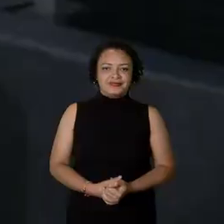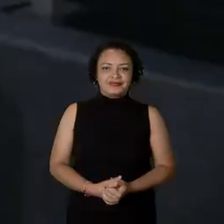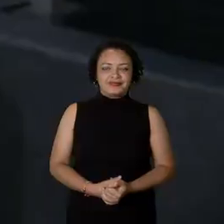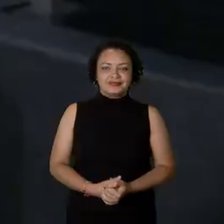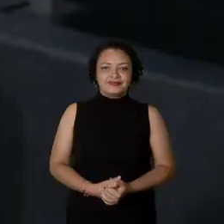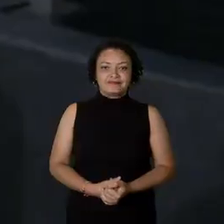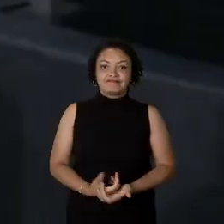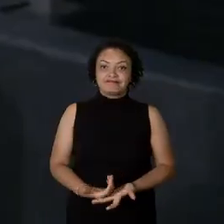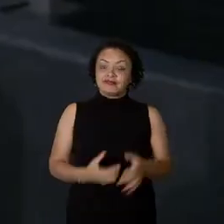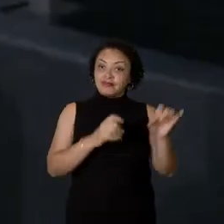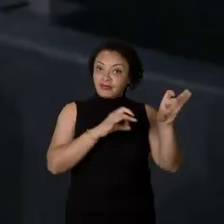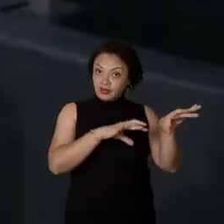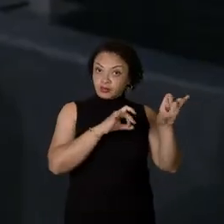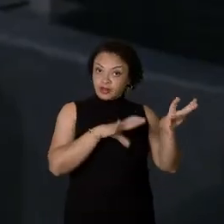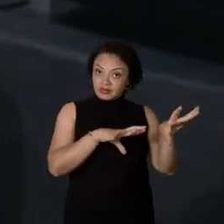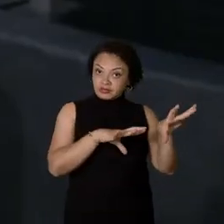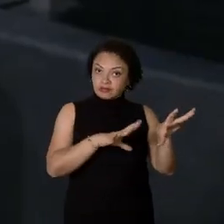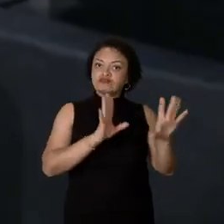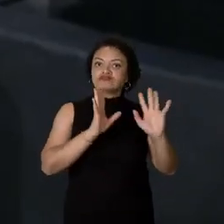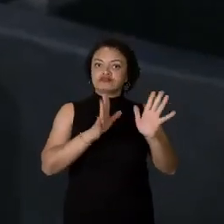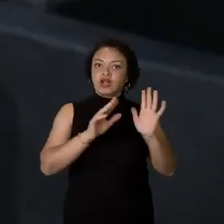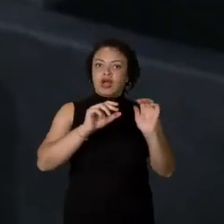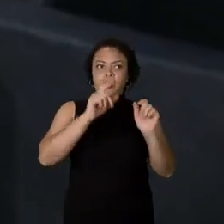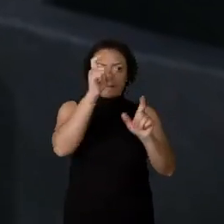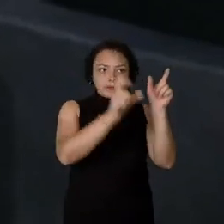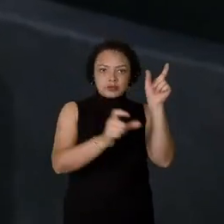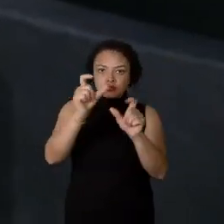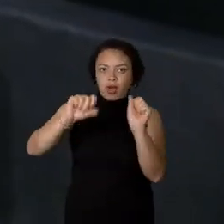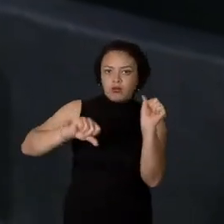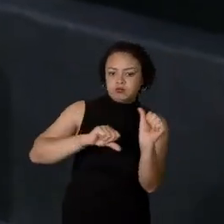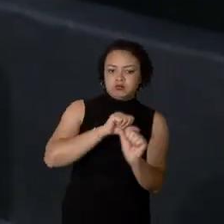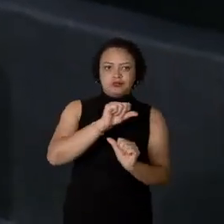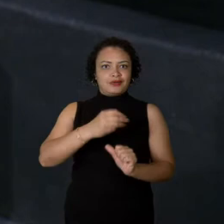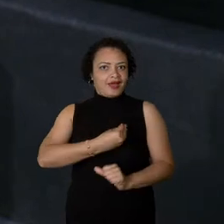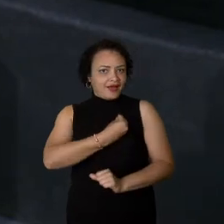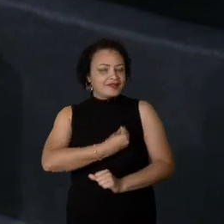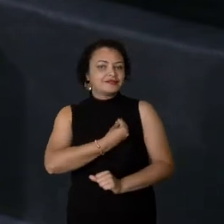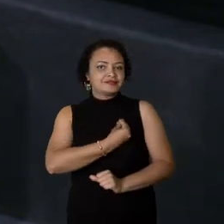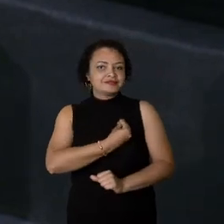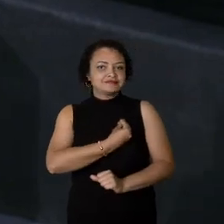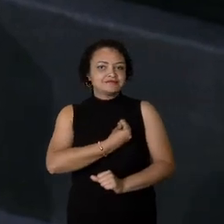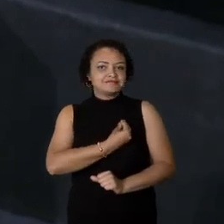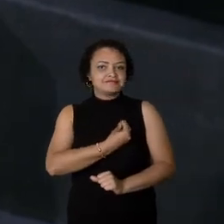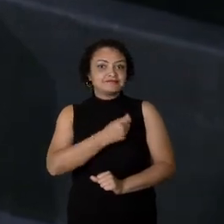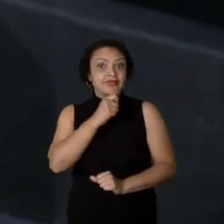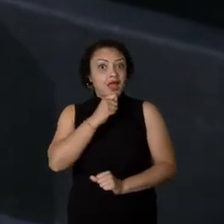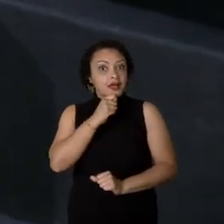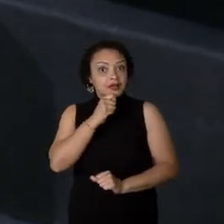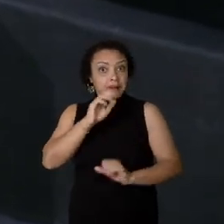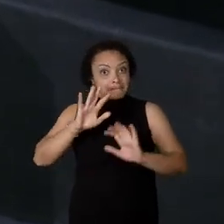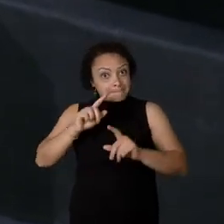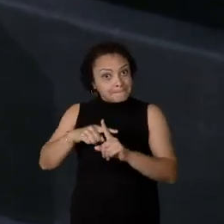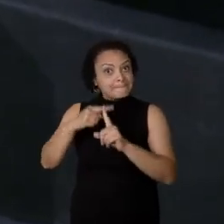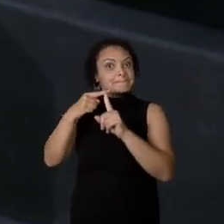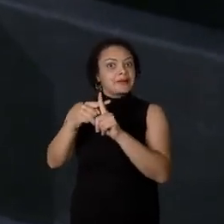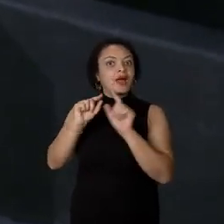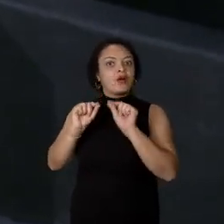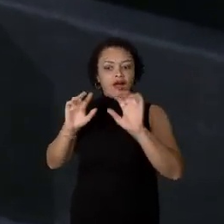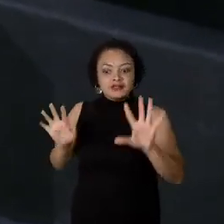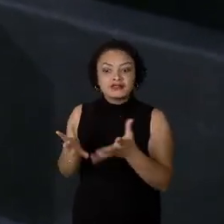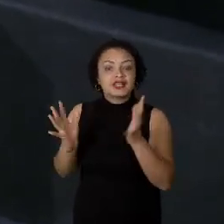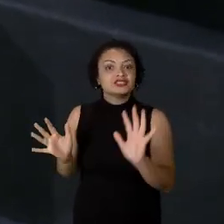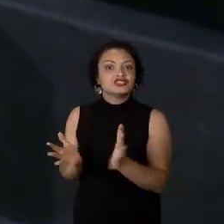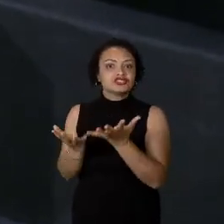A educação por si só já muda a vida das pessoas. E quando ainda há esse tipo de incentivo externo, um programa como